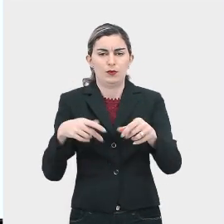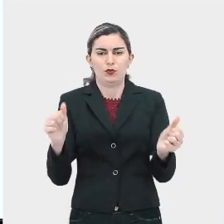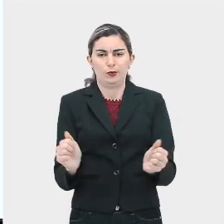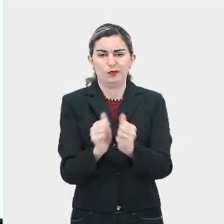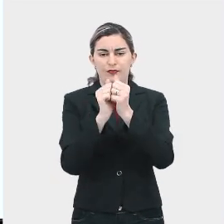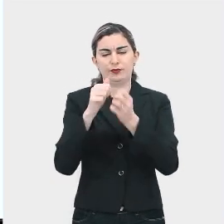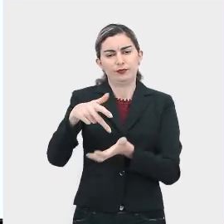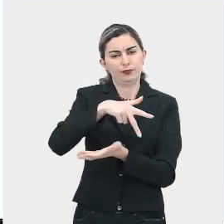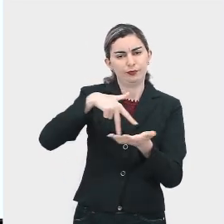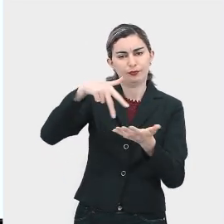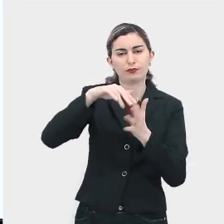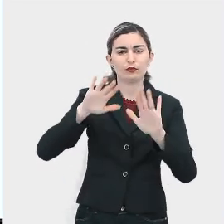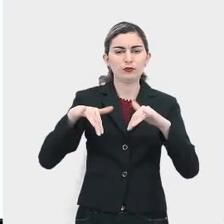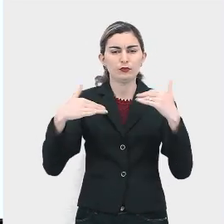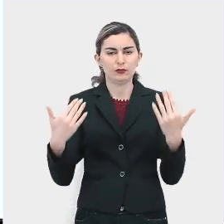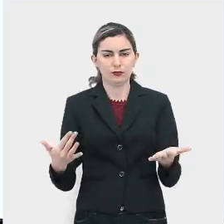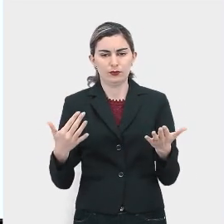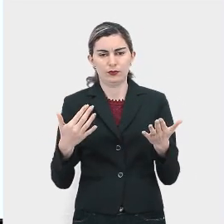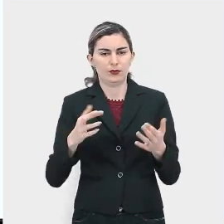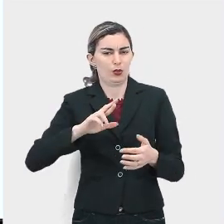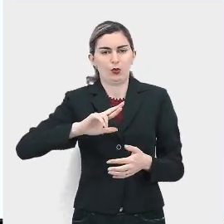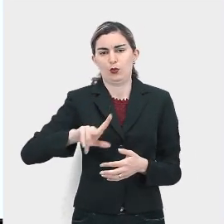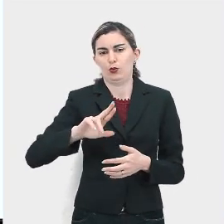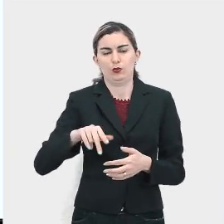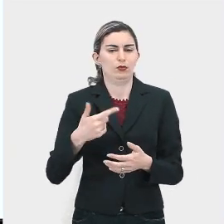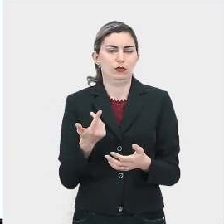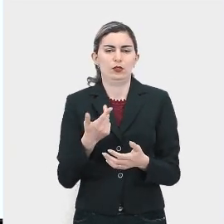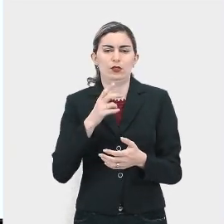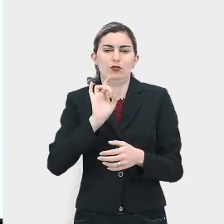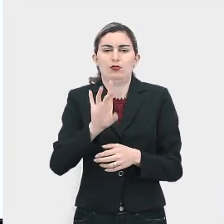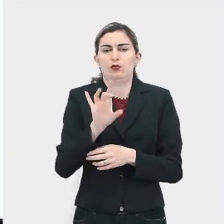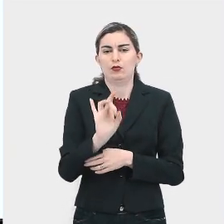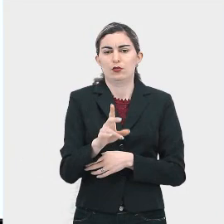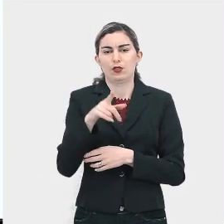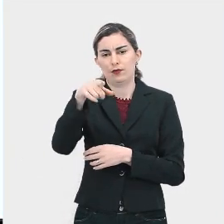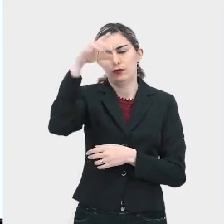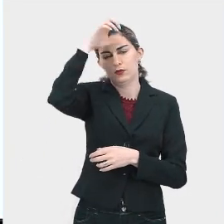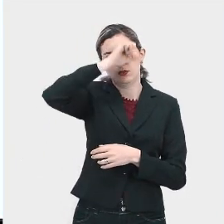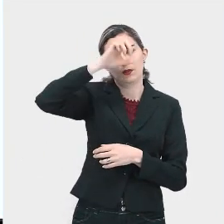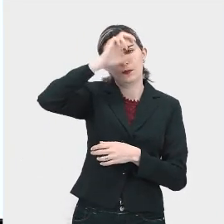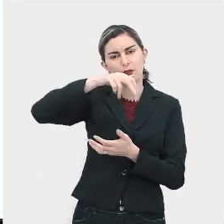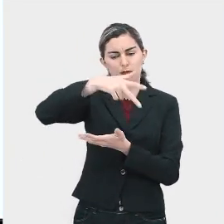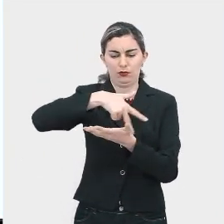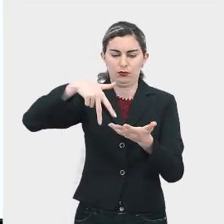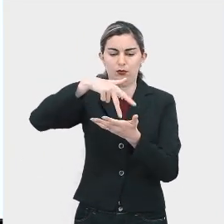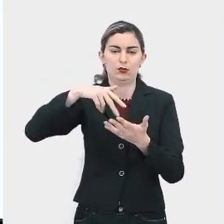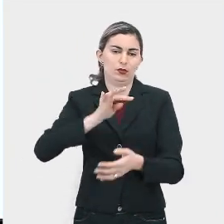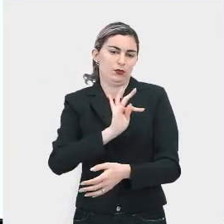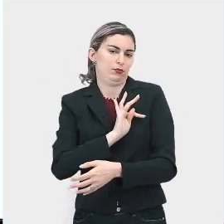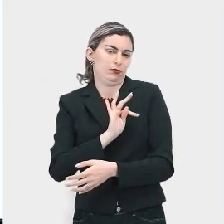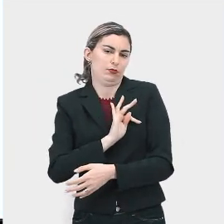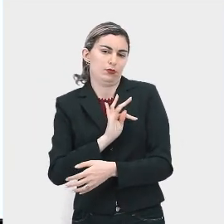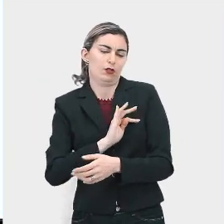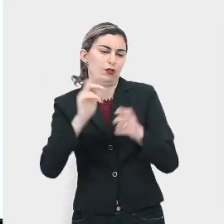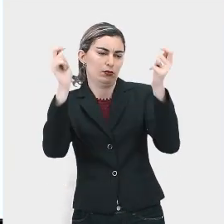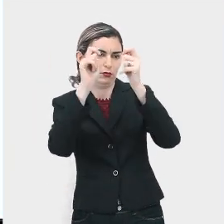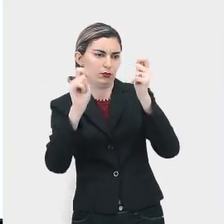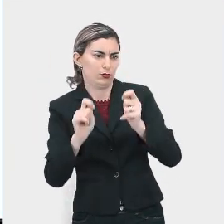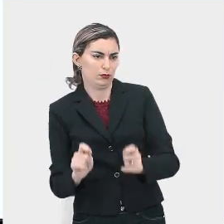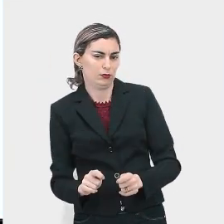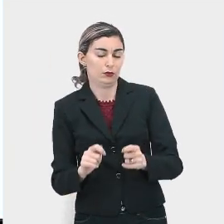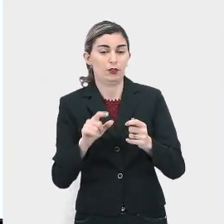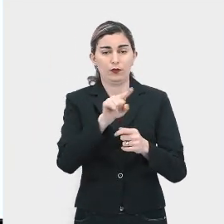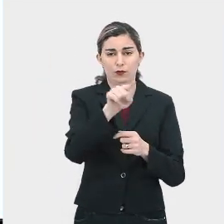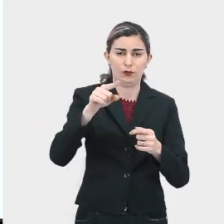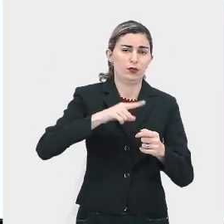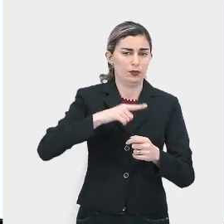não adianta somente você aprender a dançar tecnicamente, artisticamente. Você tem que entender por que aquela